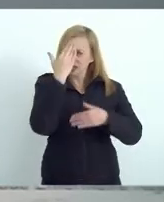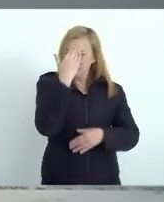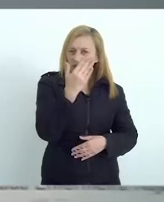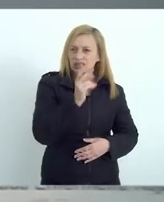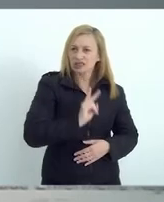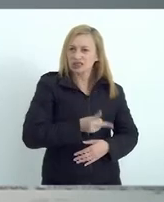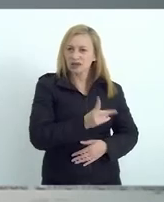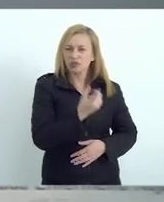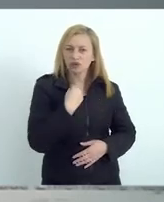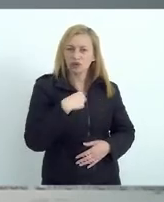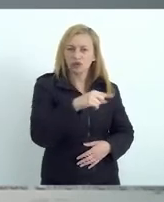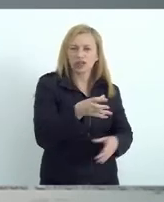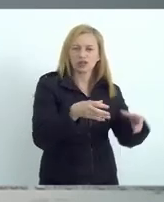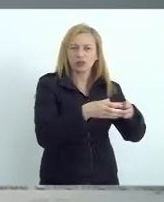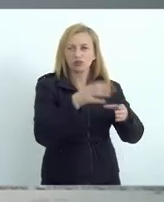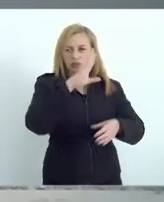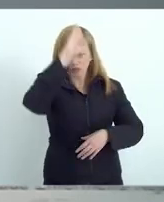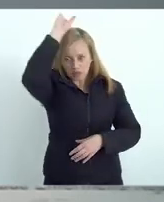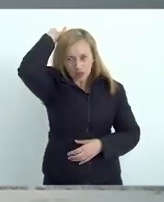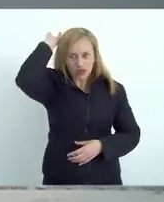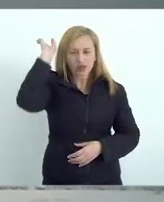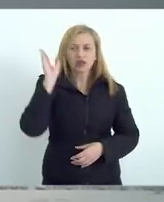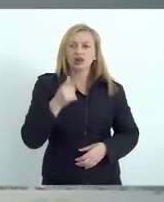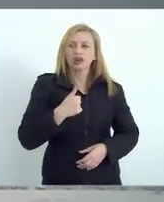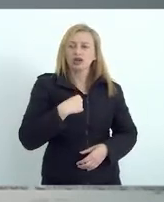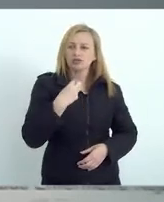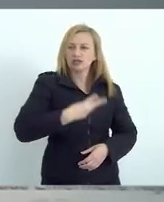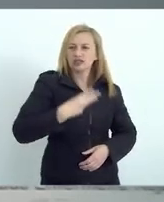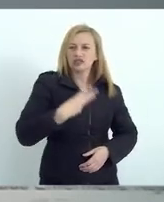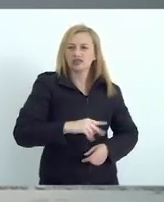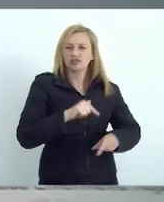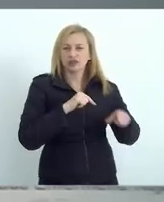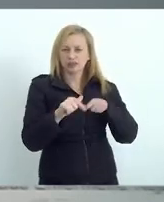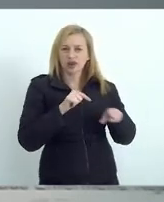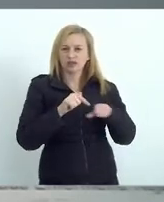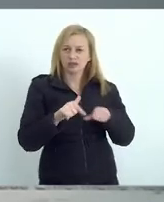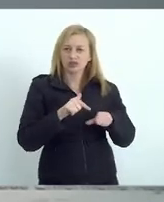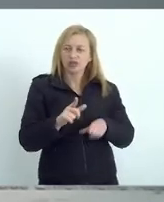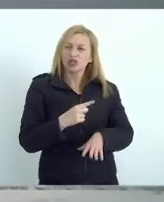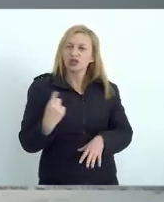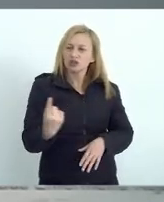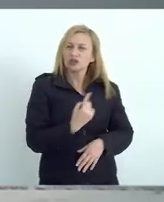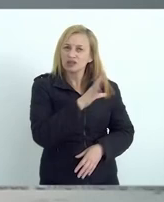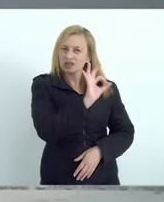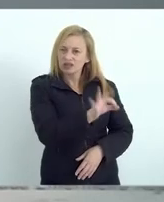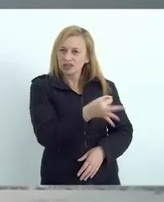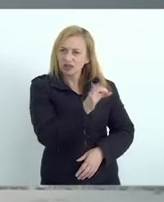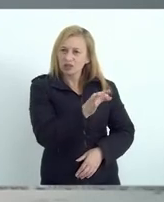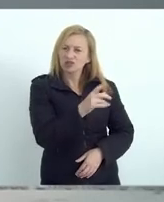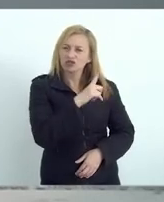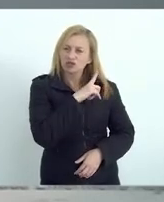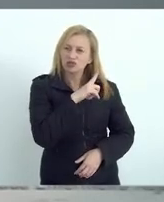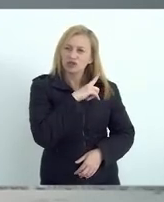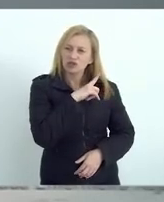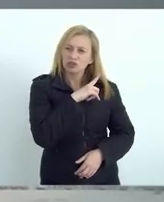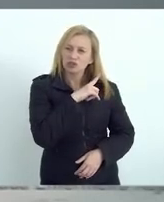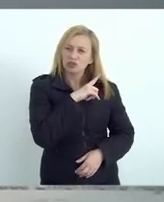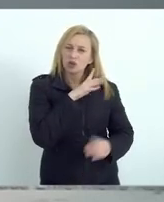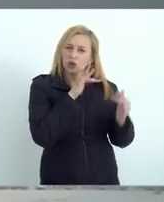no corpo de bombeiros eu tô no meu terceiro mandato e nós obviamente tivemos